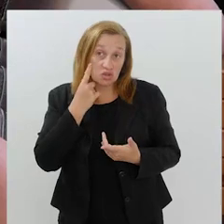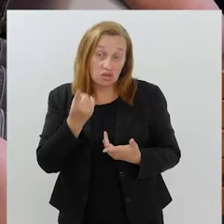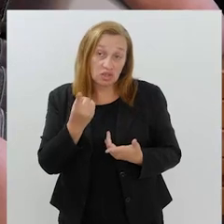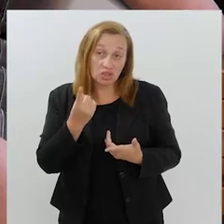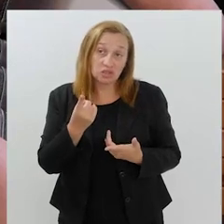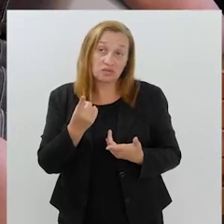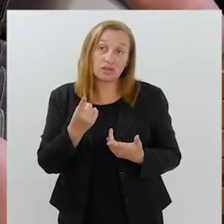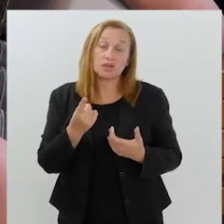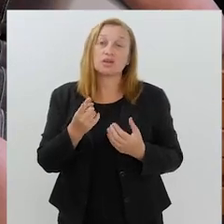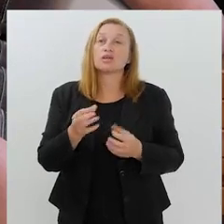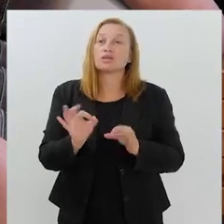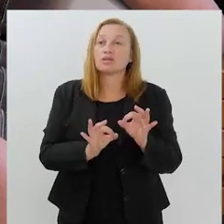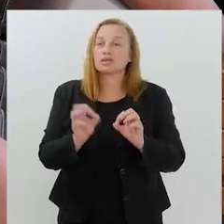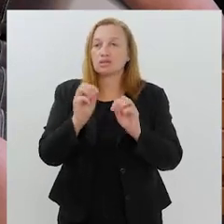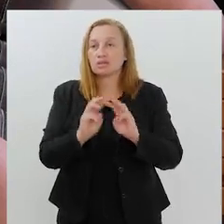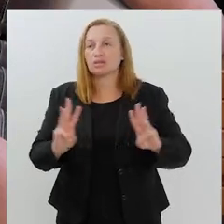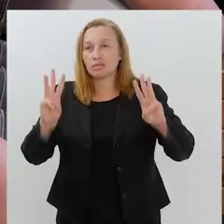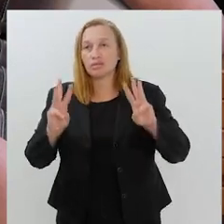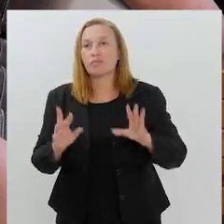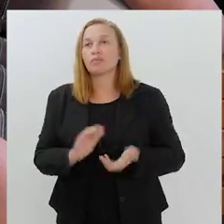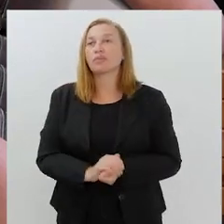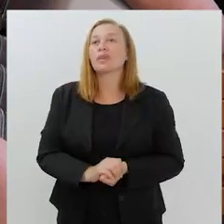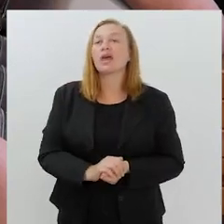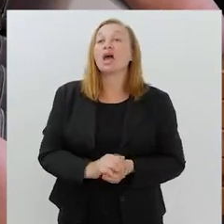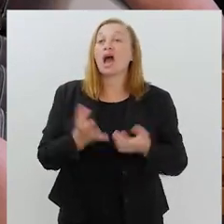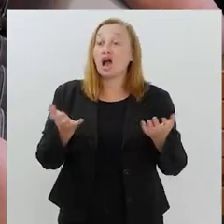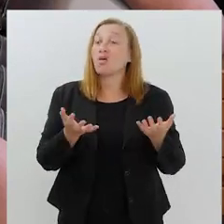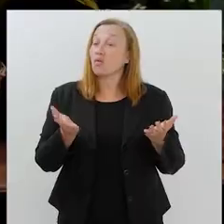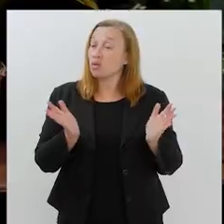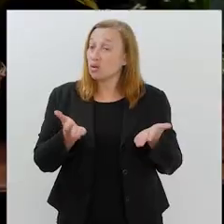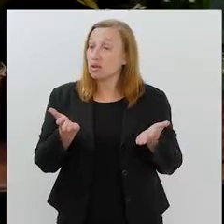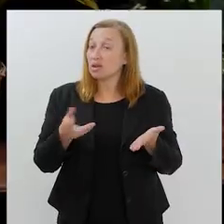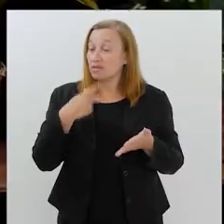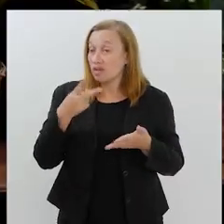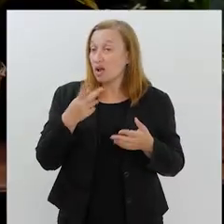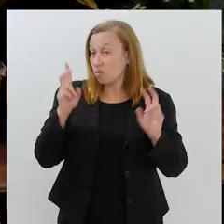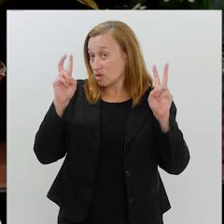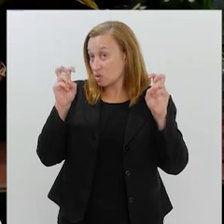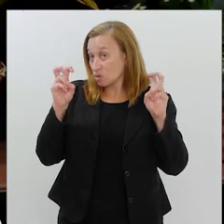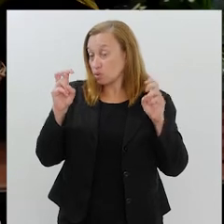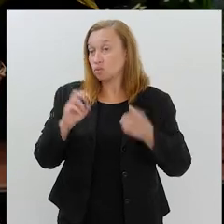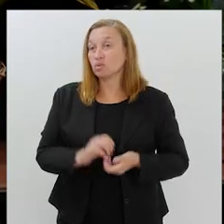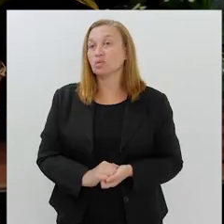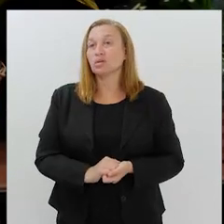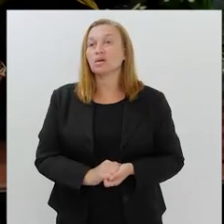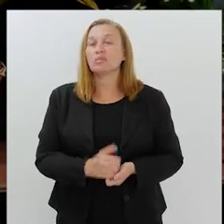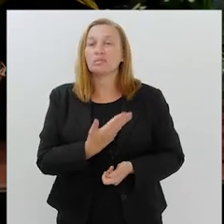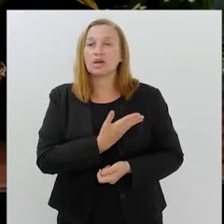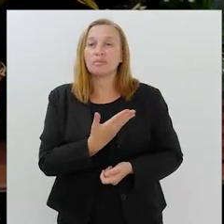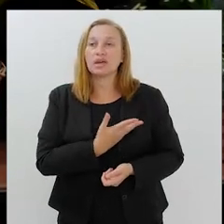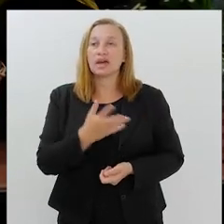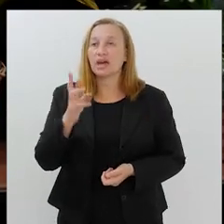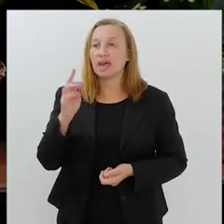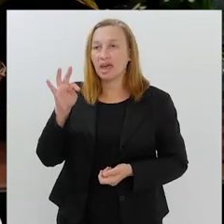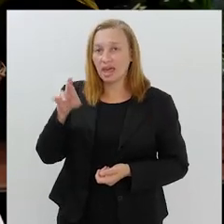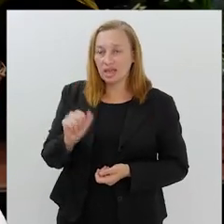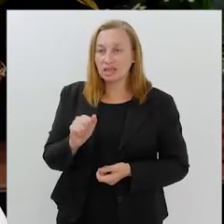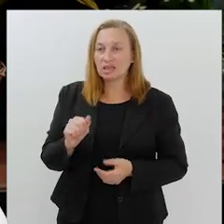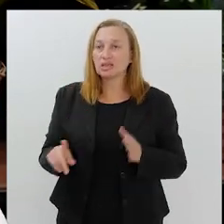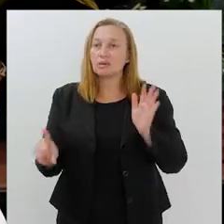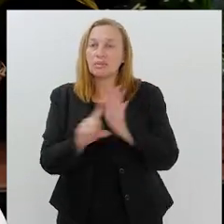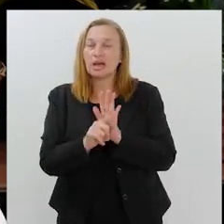acordo com as projeções dos organismos internacionais tá aí eu queria trazer agora uma questão para a minha querida Rita